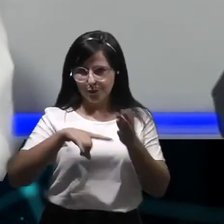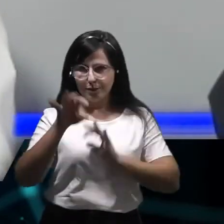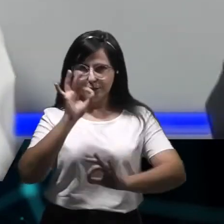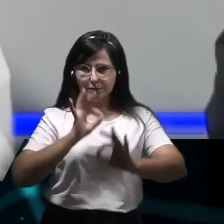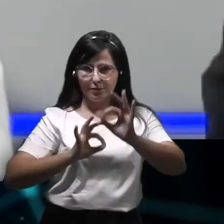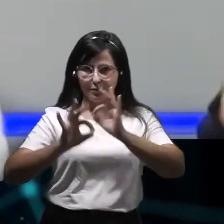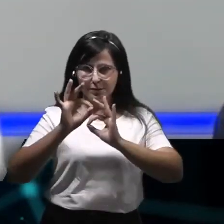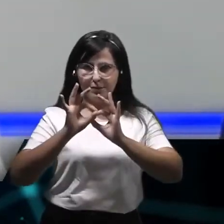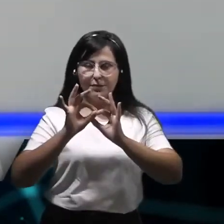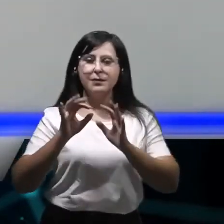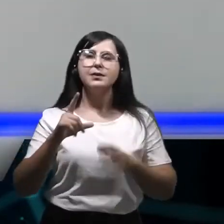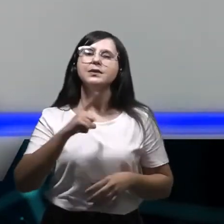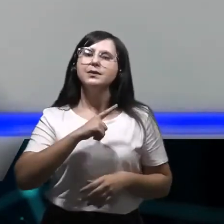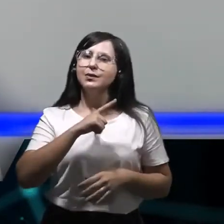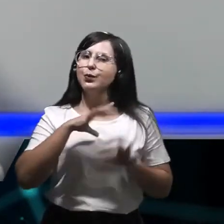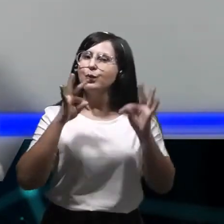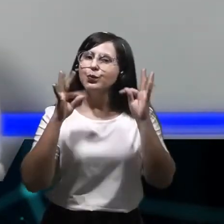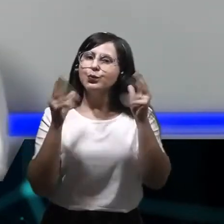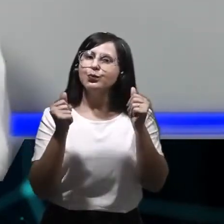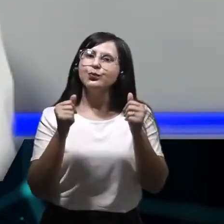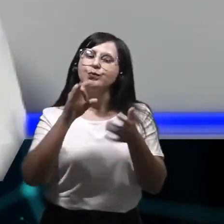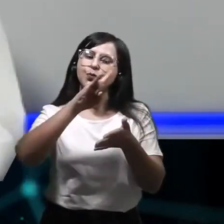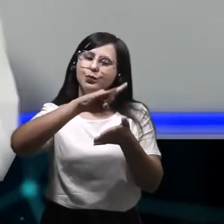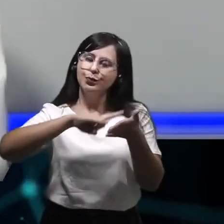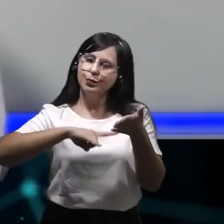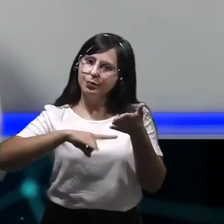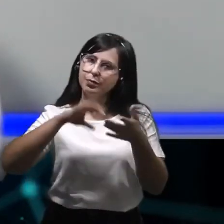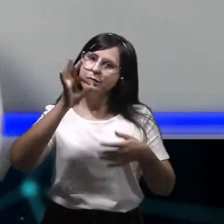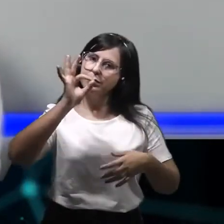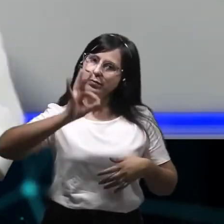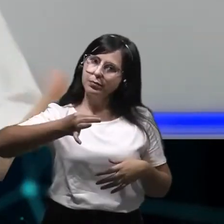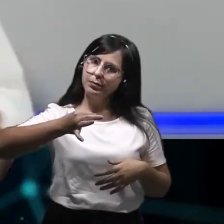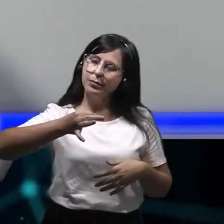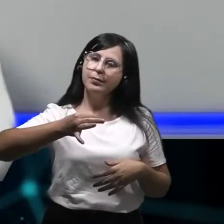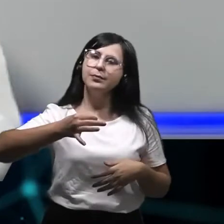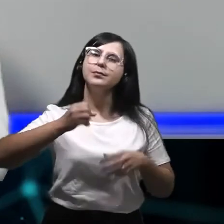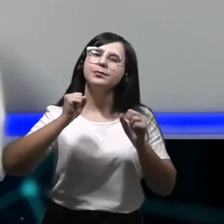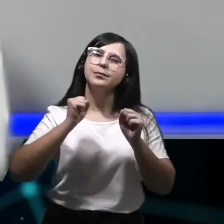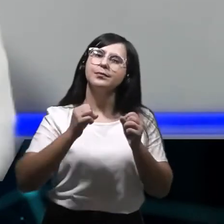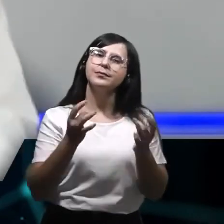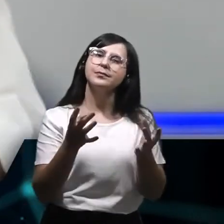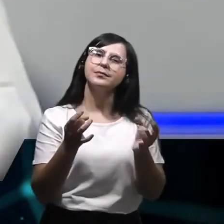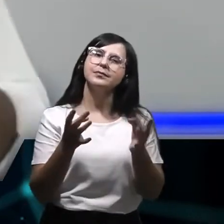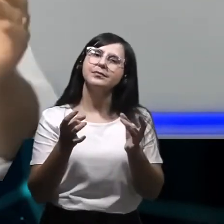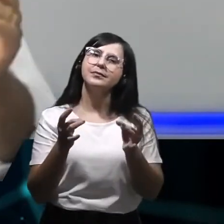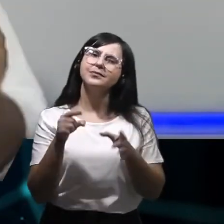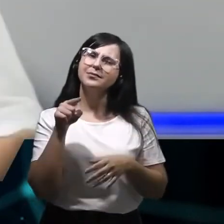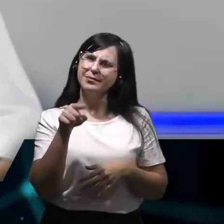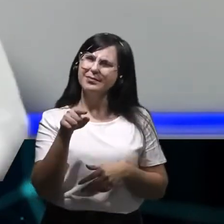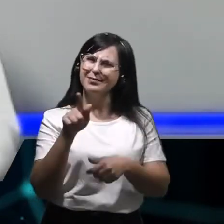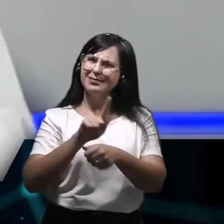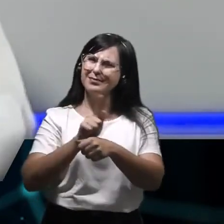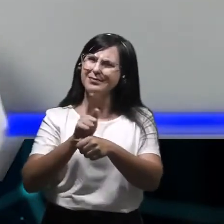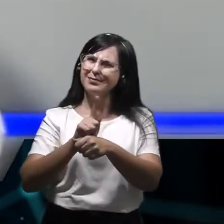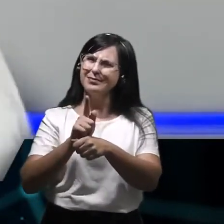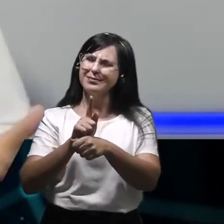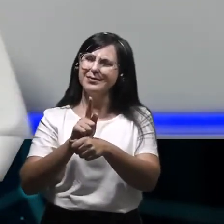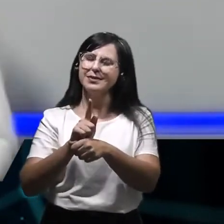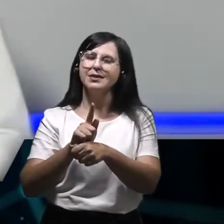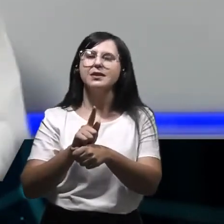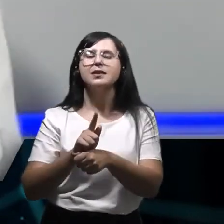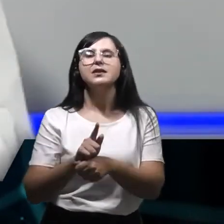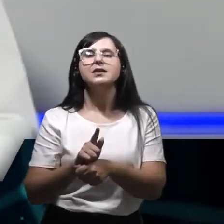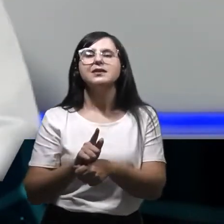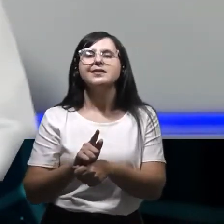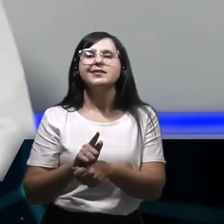loteamento tem todas as licenças, né? Inclusive você na sua gestão bloqueou o nosso loteamento, mas não conseguiu porque a gente